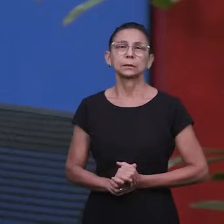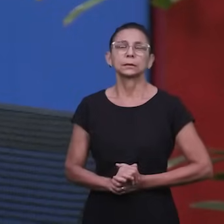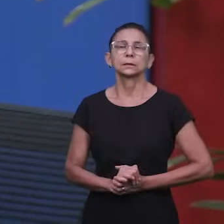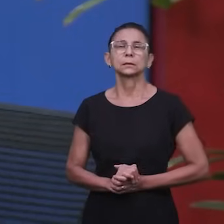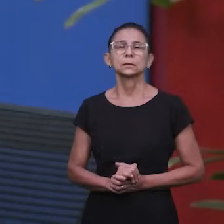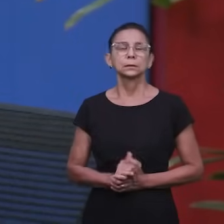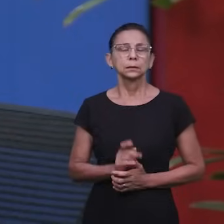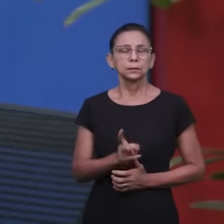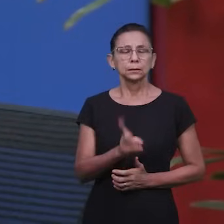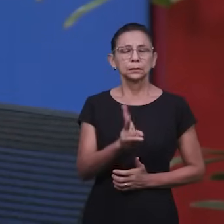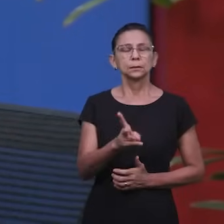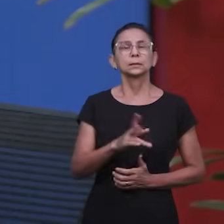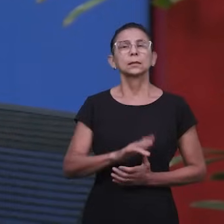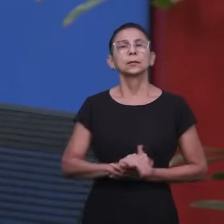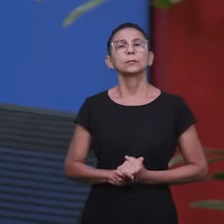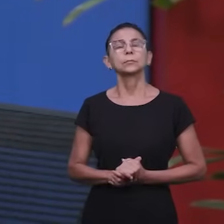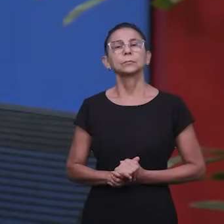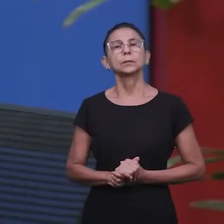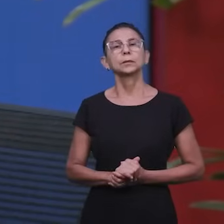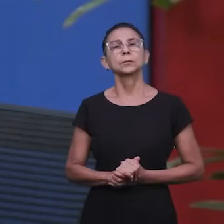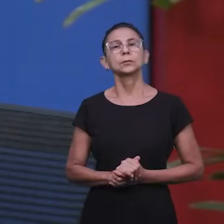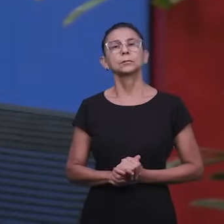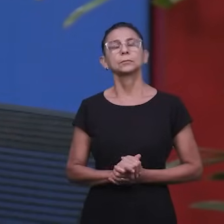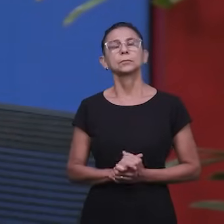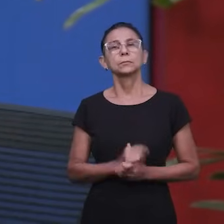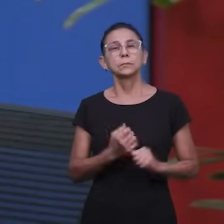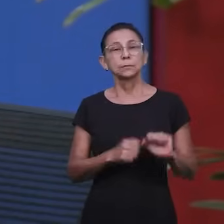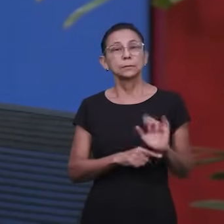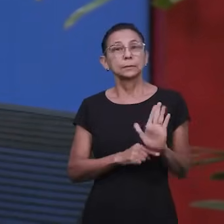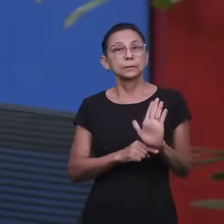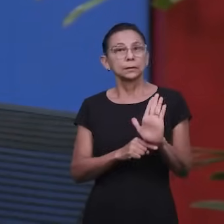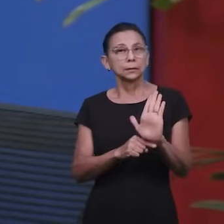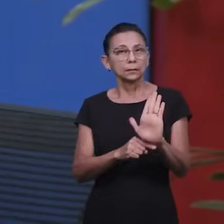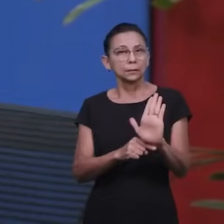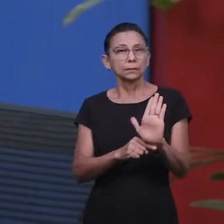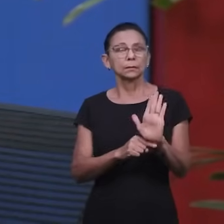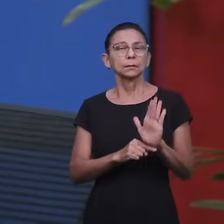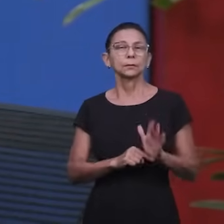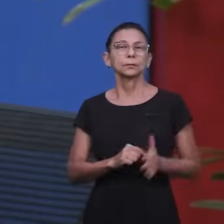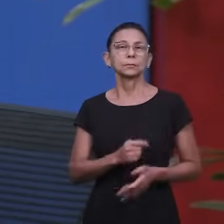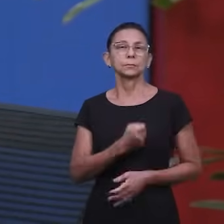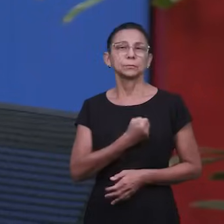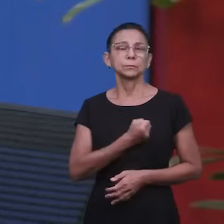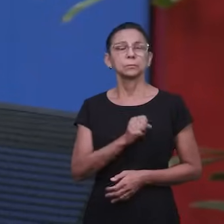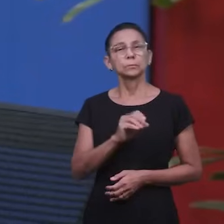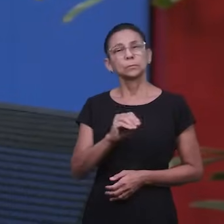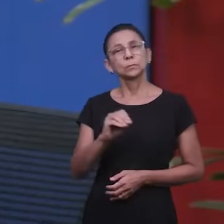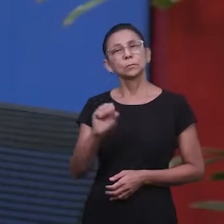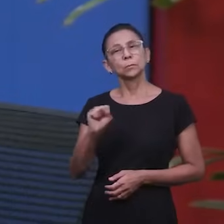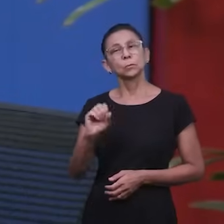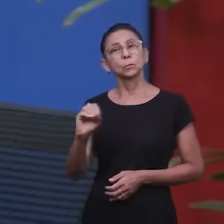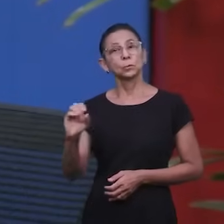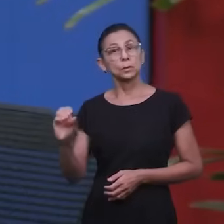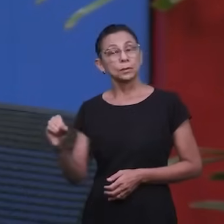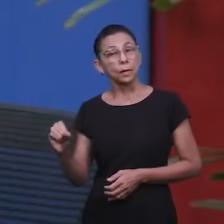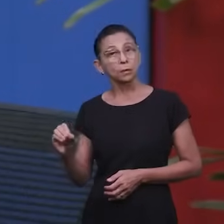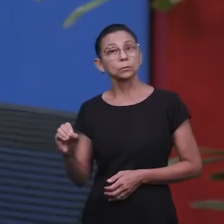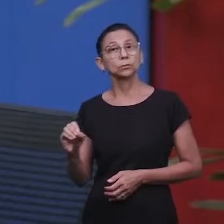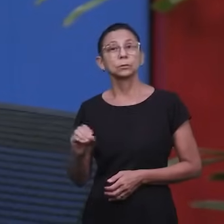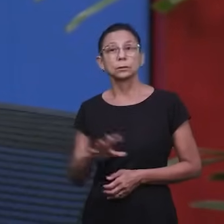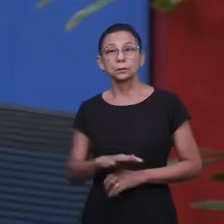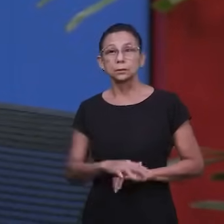disposição, ali atendendo no 0800, e que essas orações, esse atendimento, ele